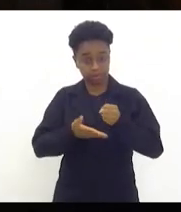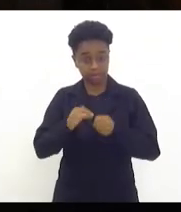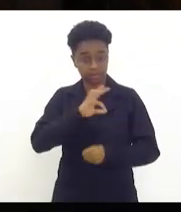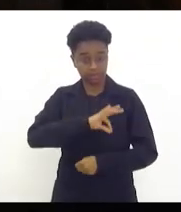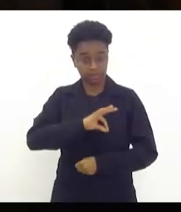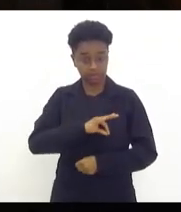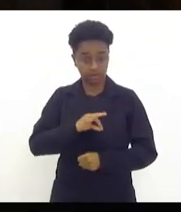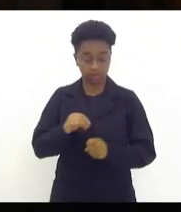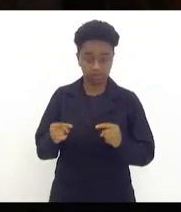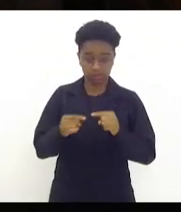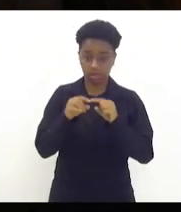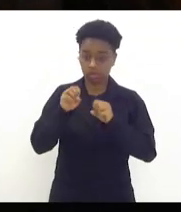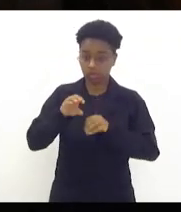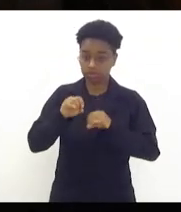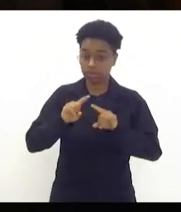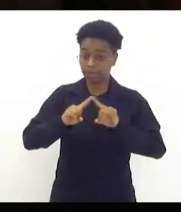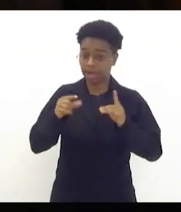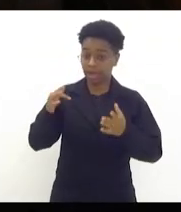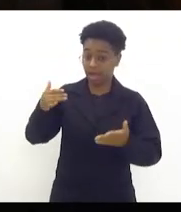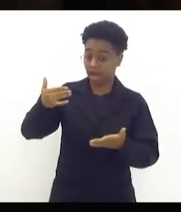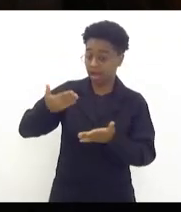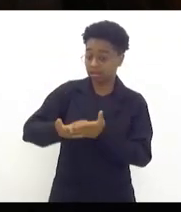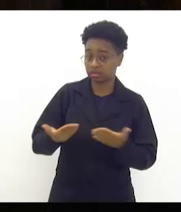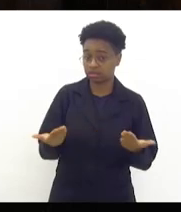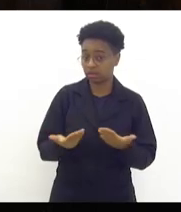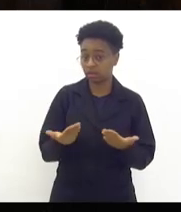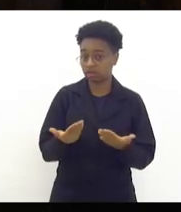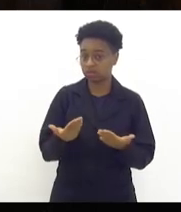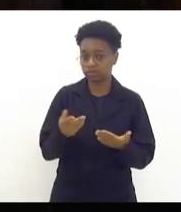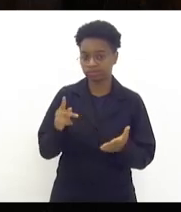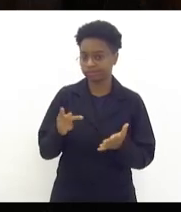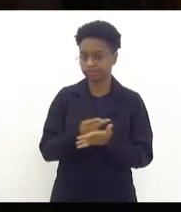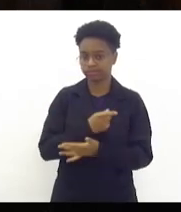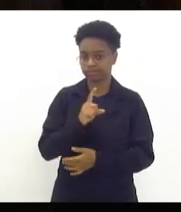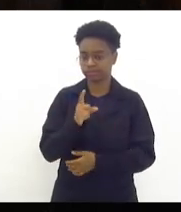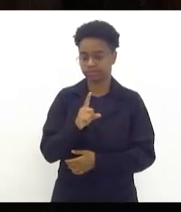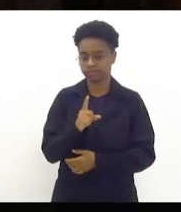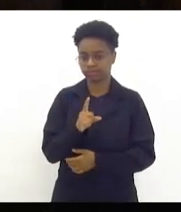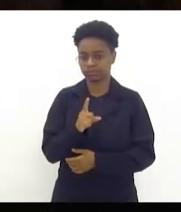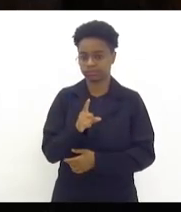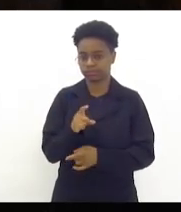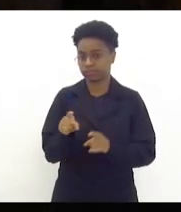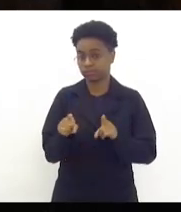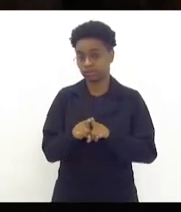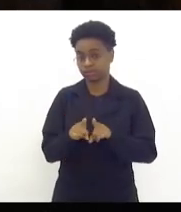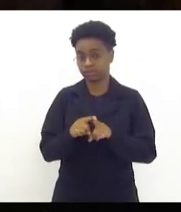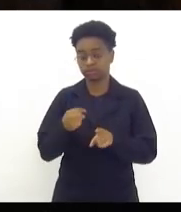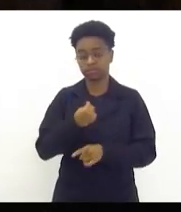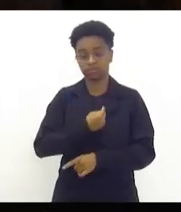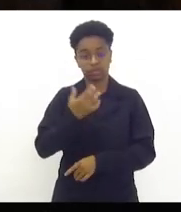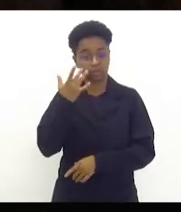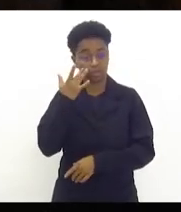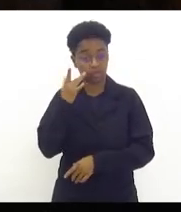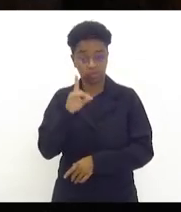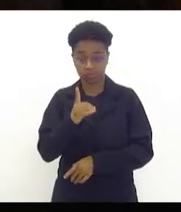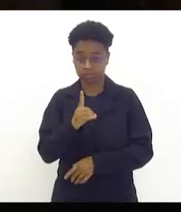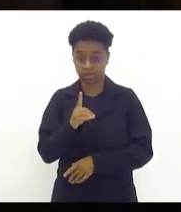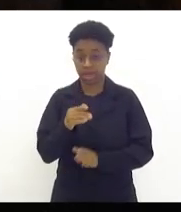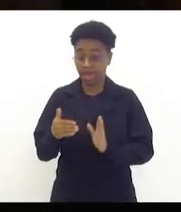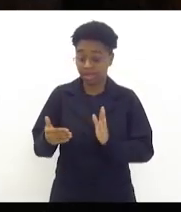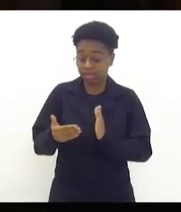até hoje também não foi cumprido. E não sabemos, também até